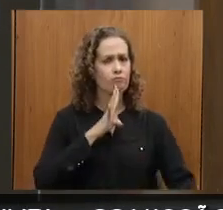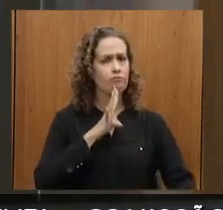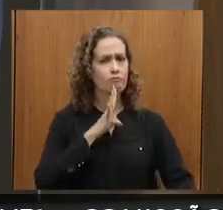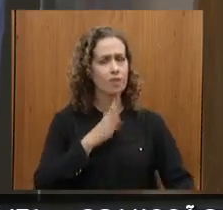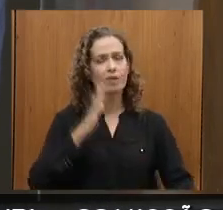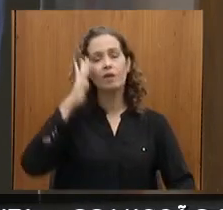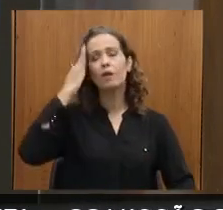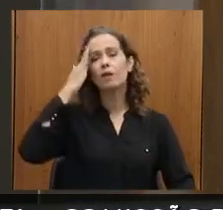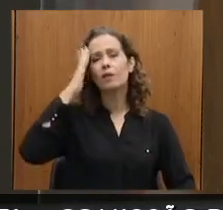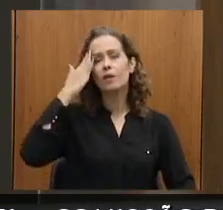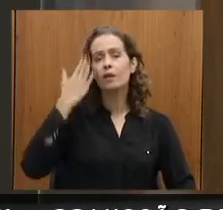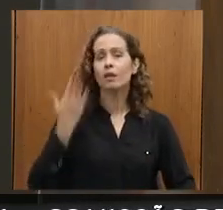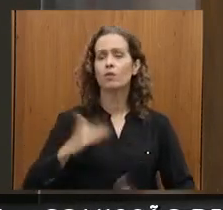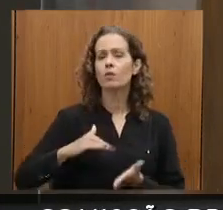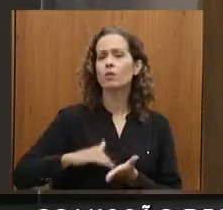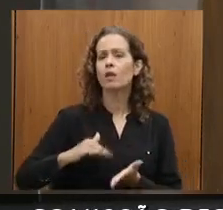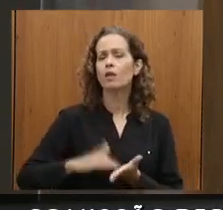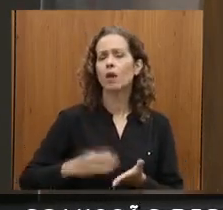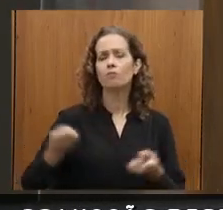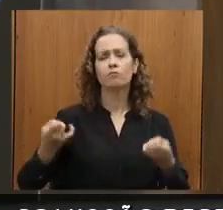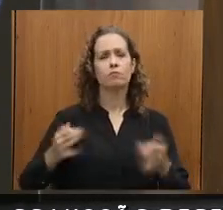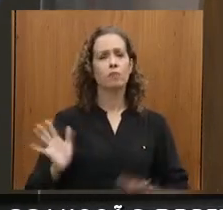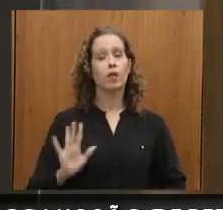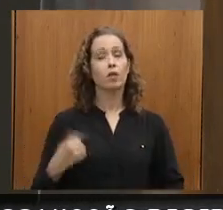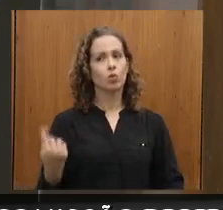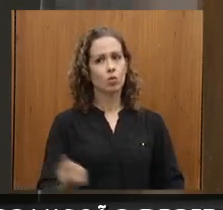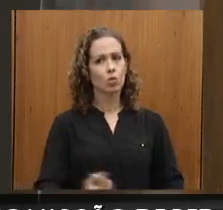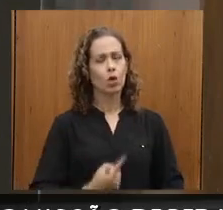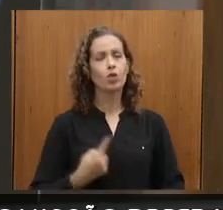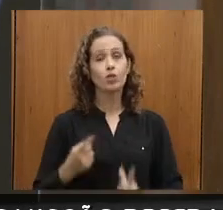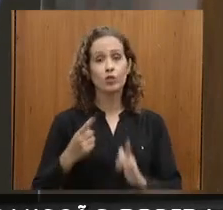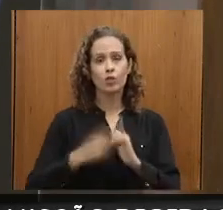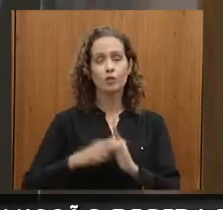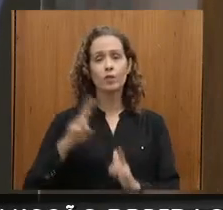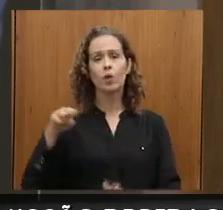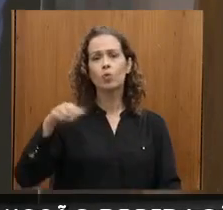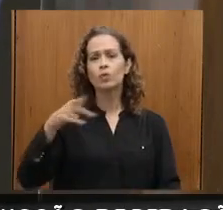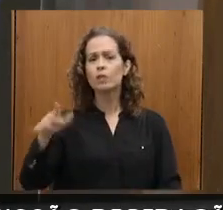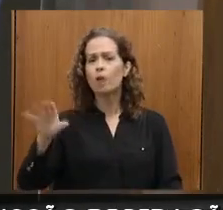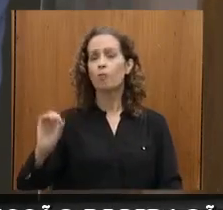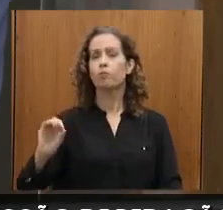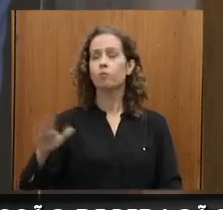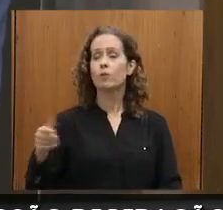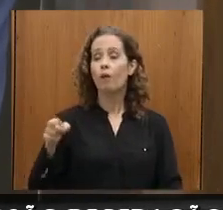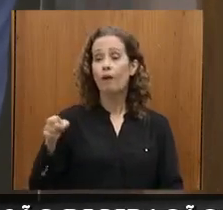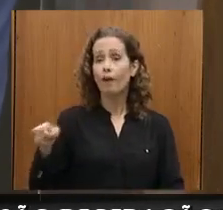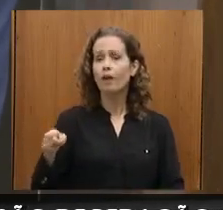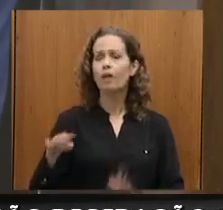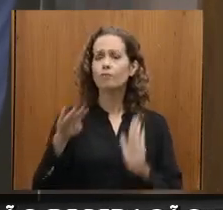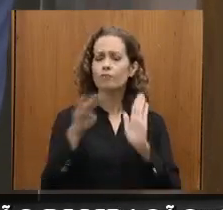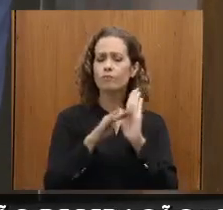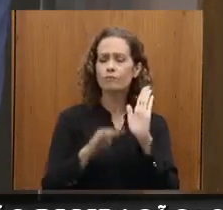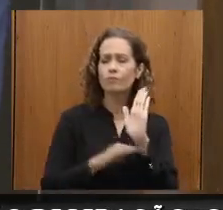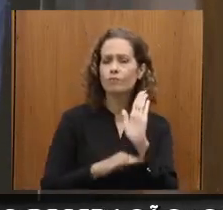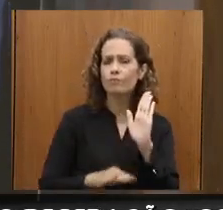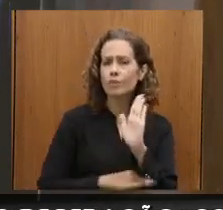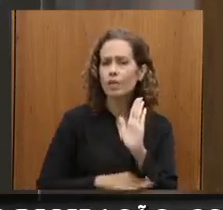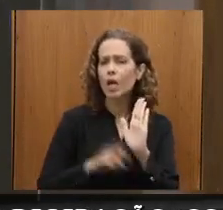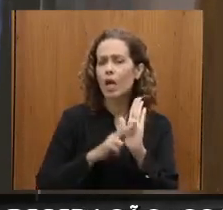secretário Igor mencionou, não, nós devemos, a União, então a União estabelece critérios para negociação.